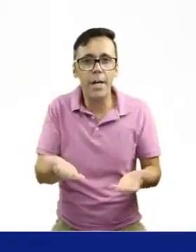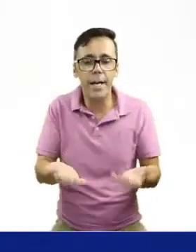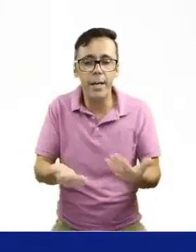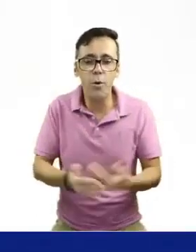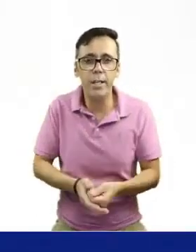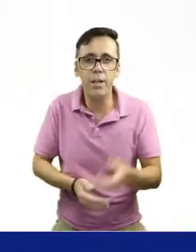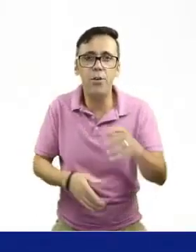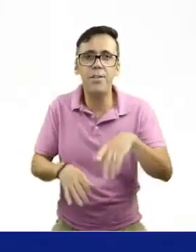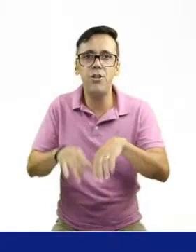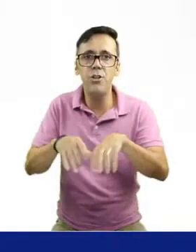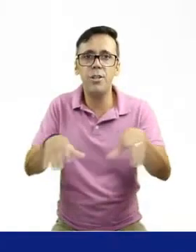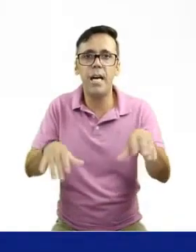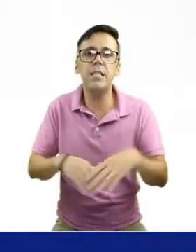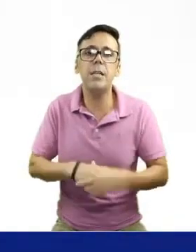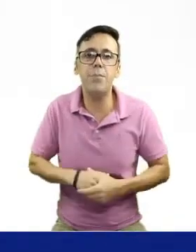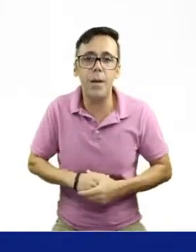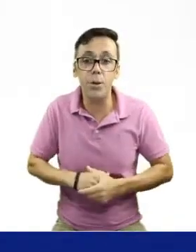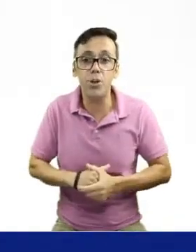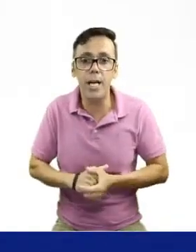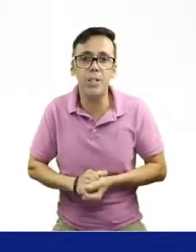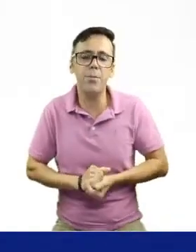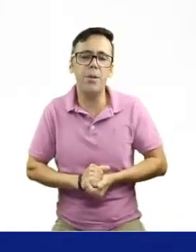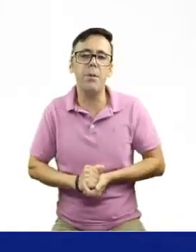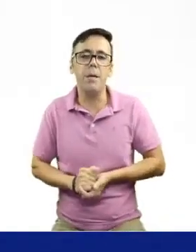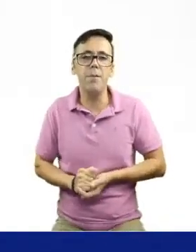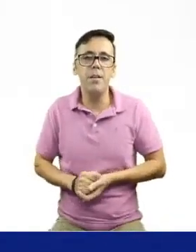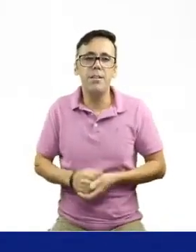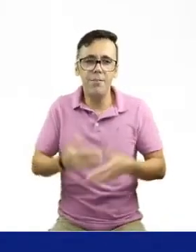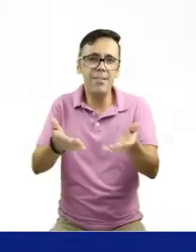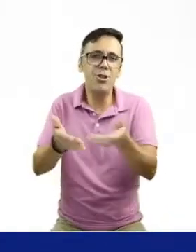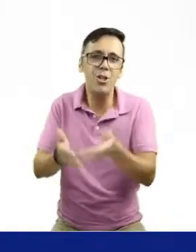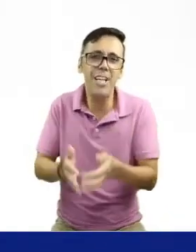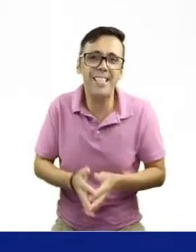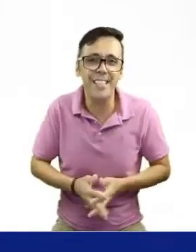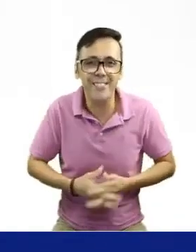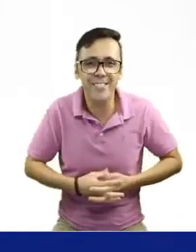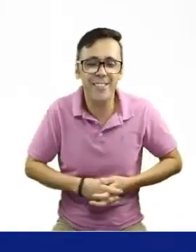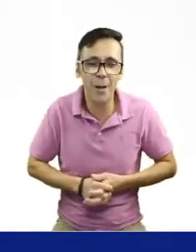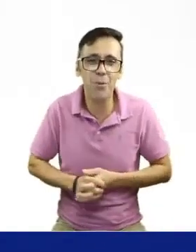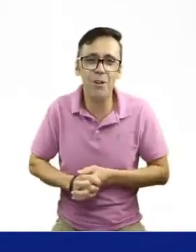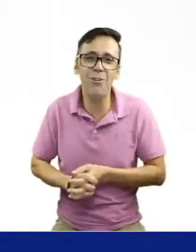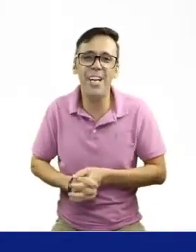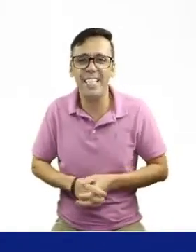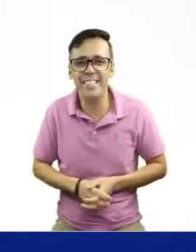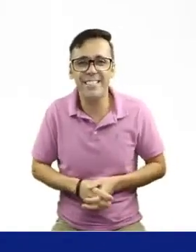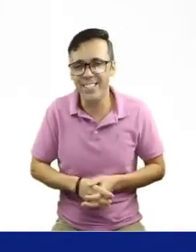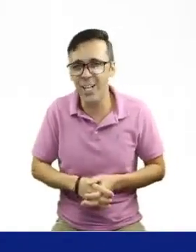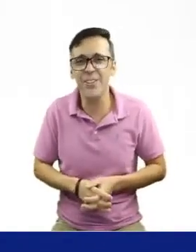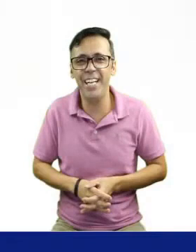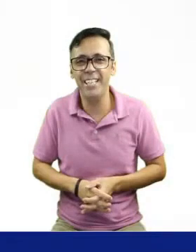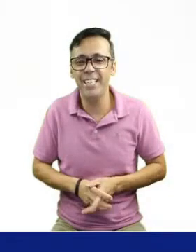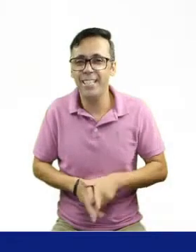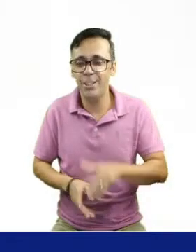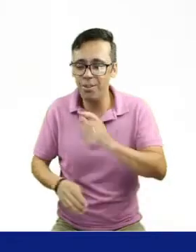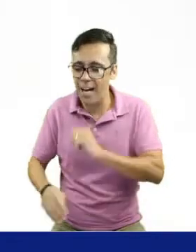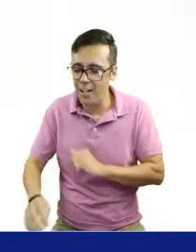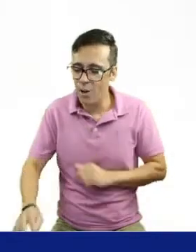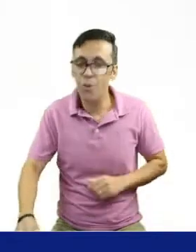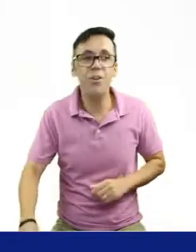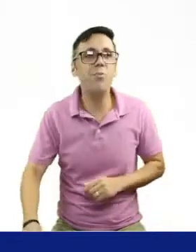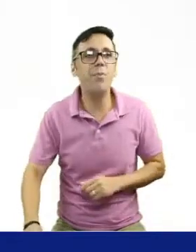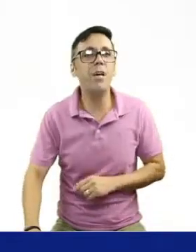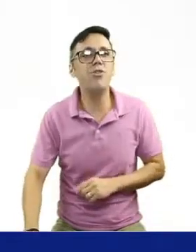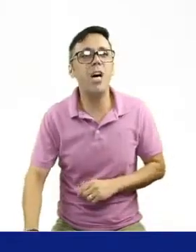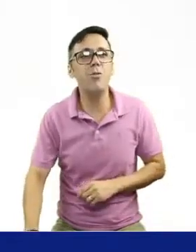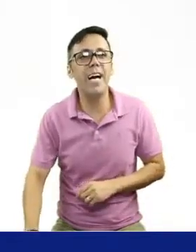Entendeu agora eu queria que você distância aqui para mim no chat aqui para mim você vai desistir dessa vai pular fora não né Então